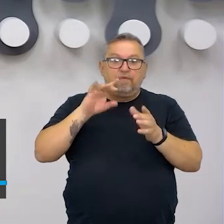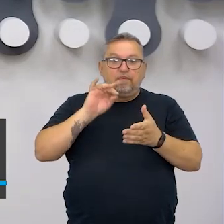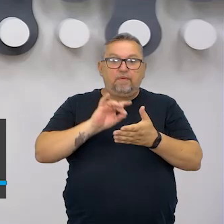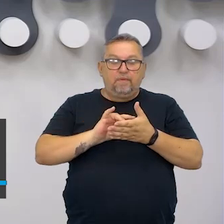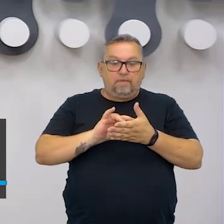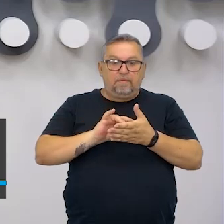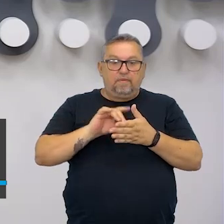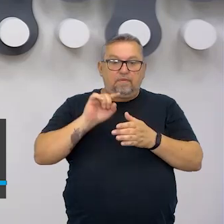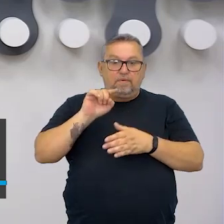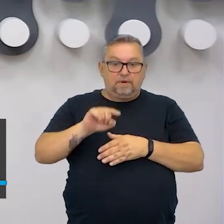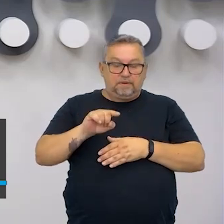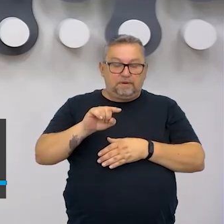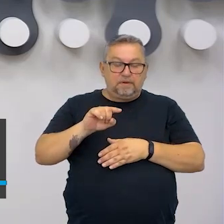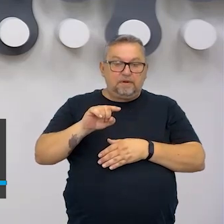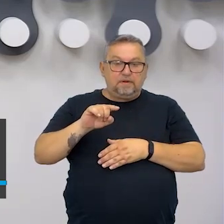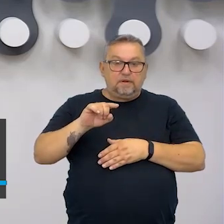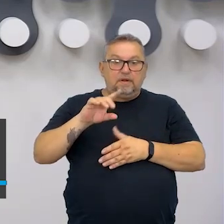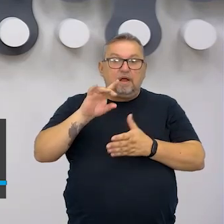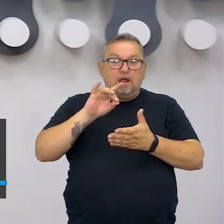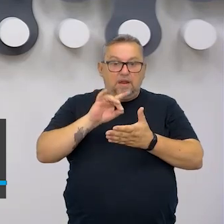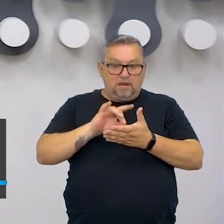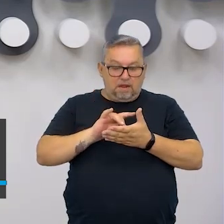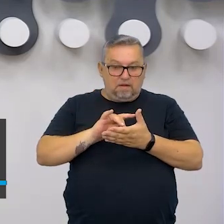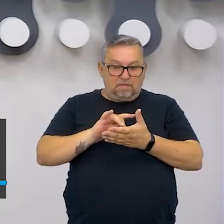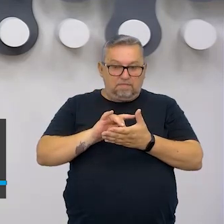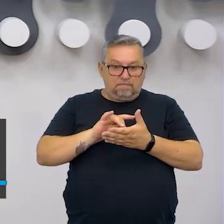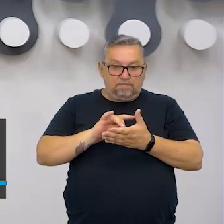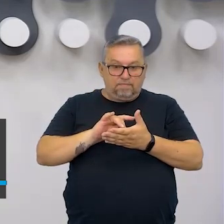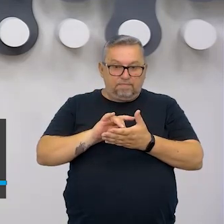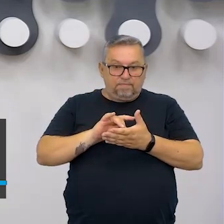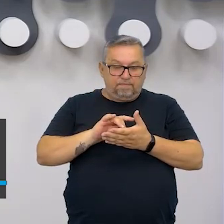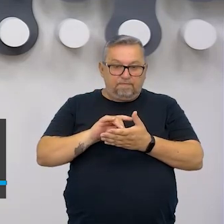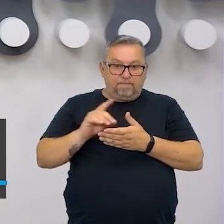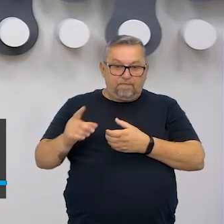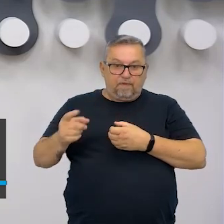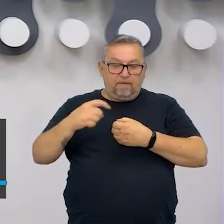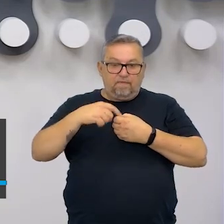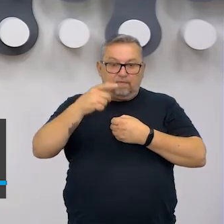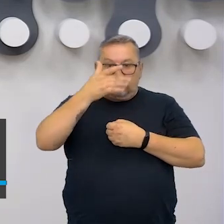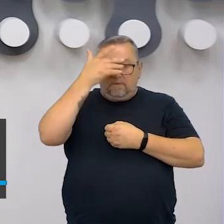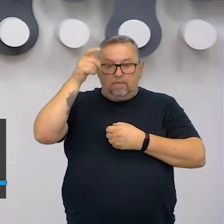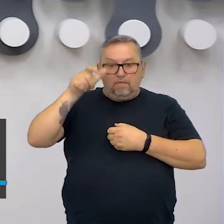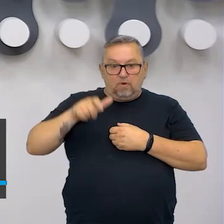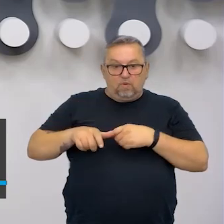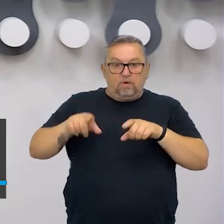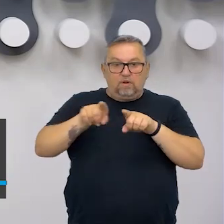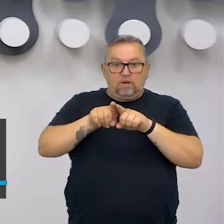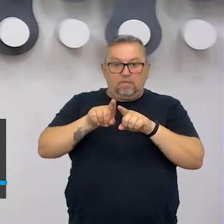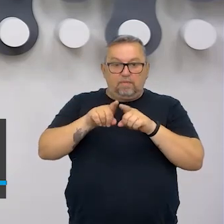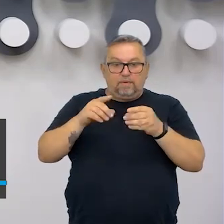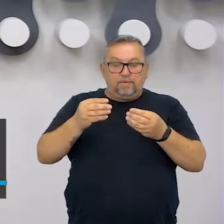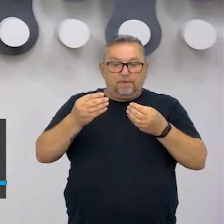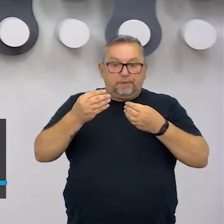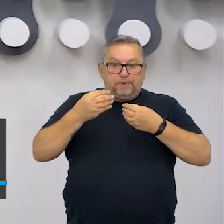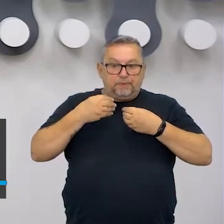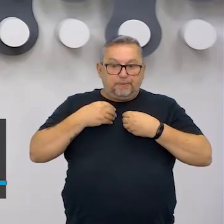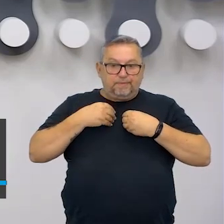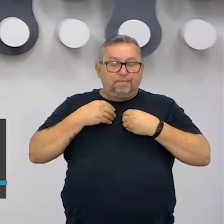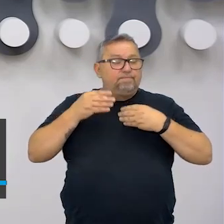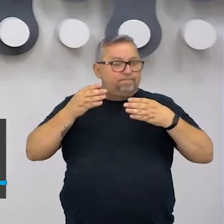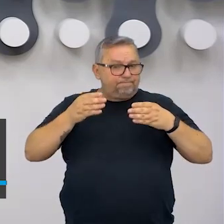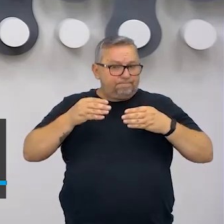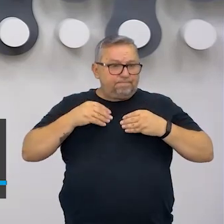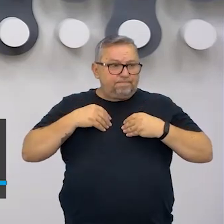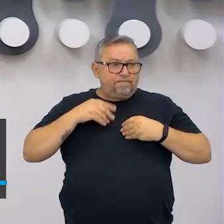concreta. E essa realidade concreta, ela retorna para essa pessoa e acaba interpelando essa pessoa, que